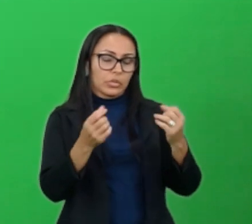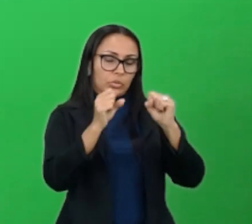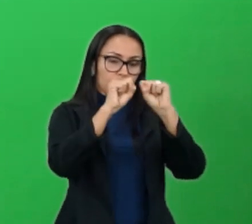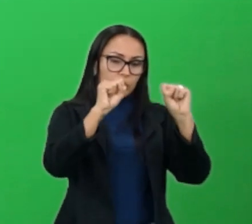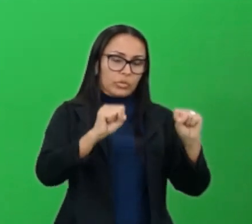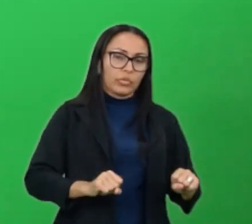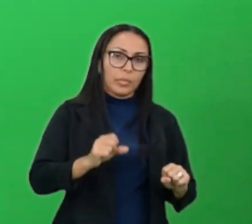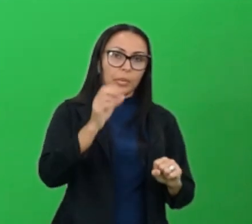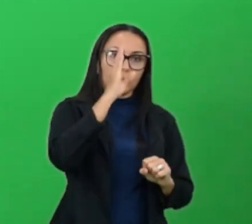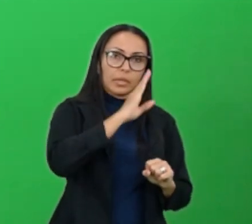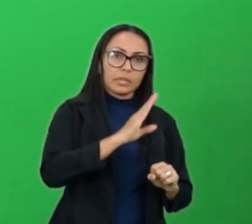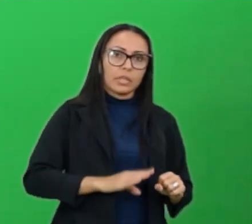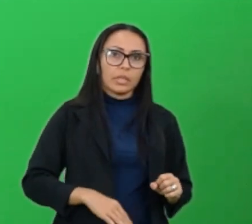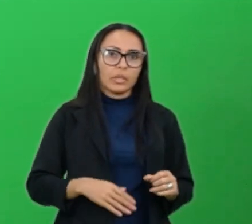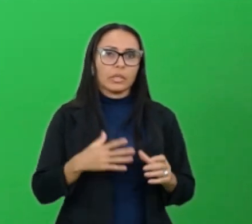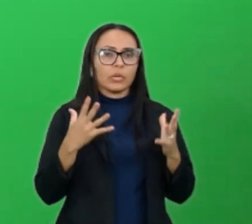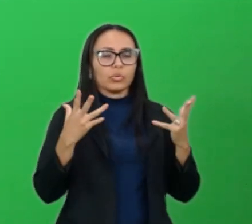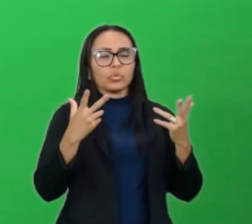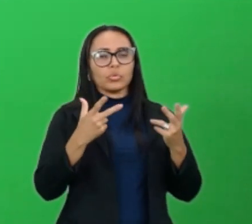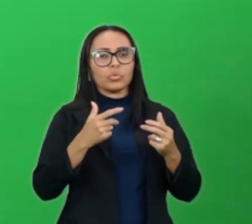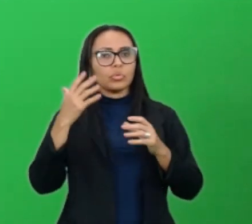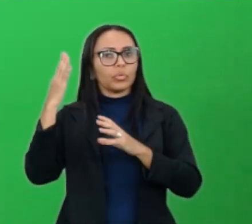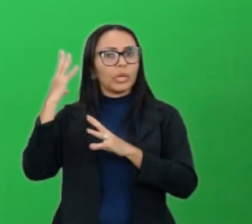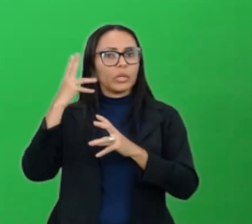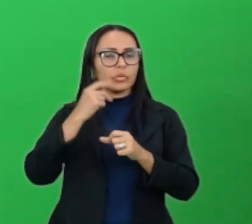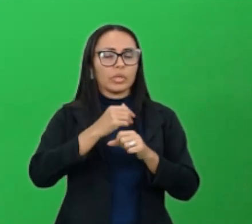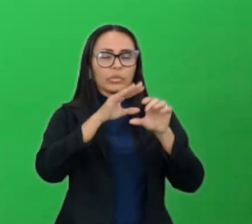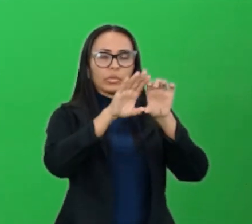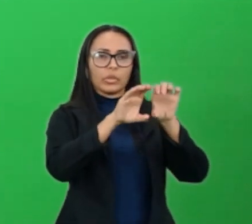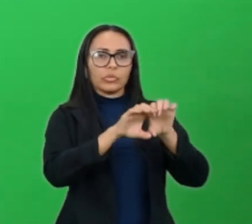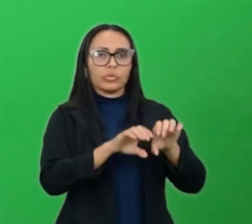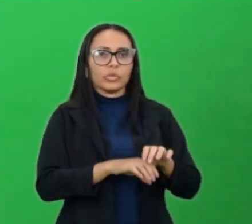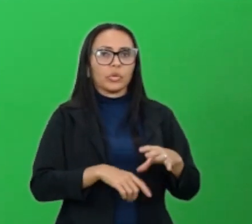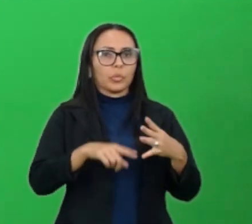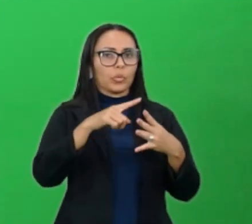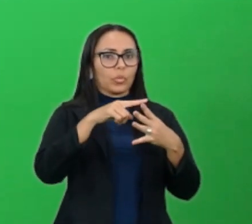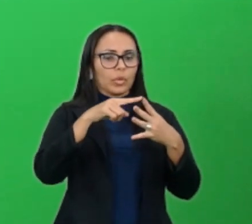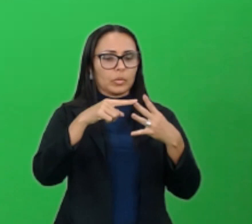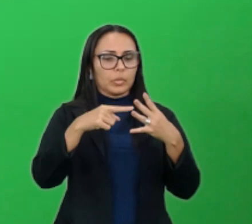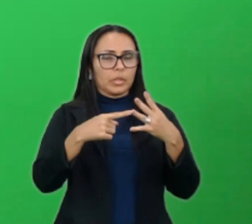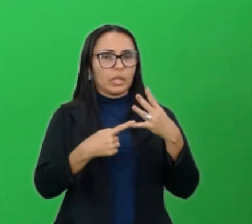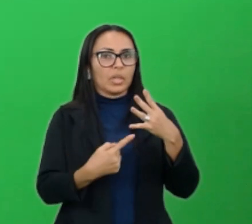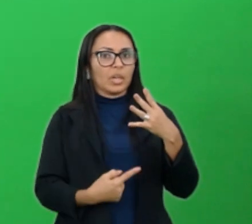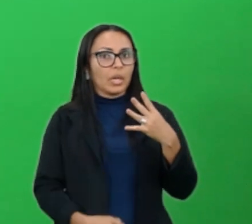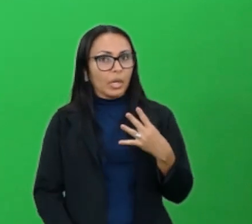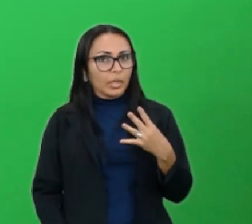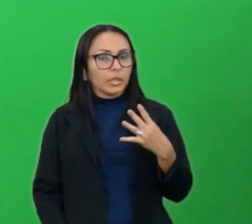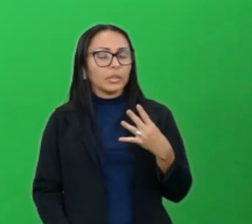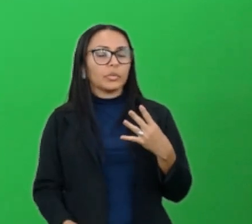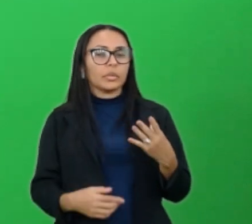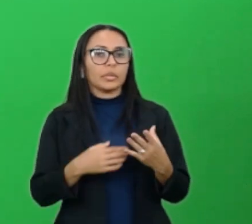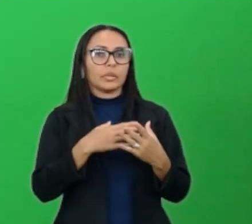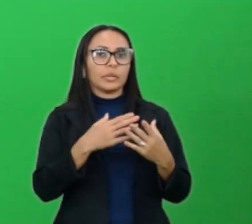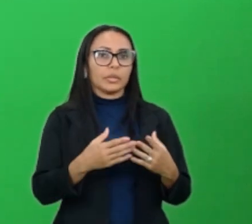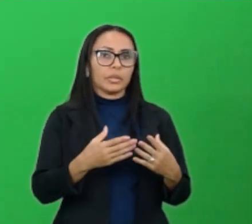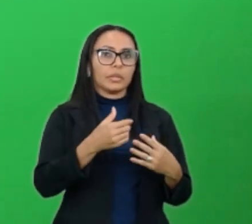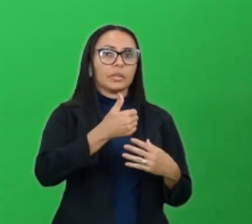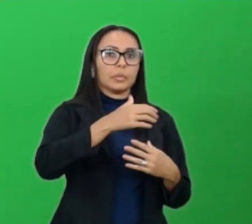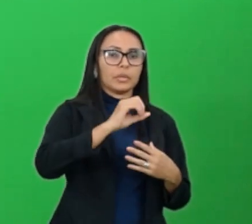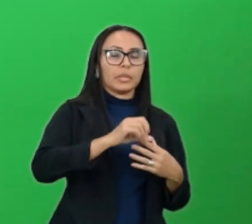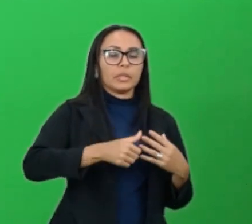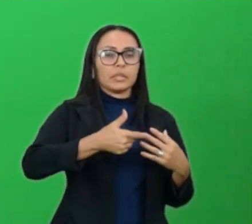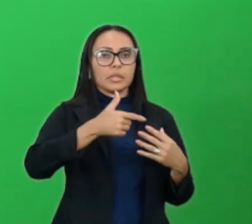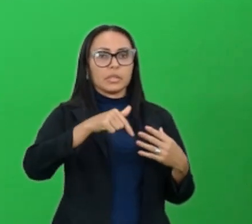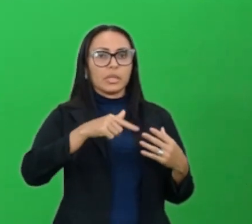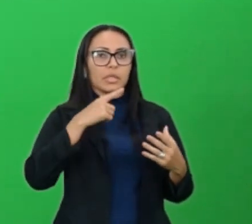aí tudo vai resultar numa estrutura formada por 4 pilares, 10 dimensões e 17 indicadores de CTI. Ou